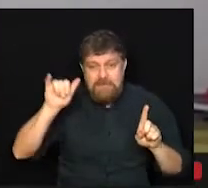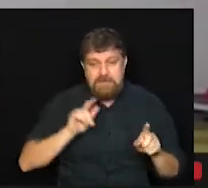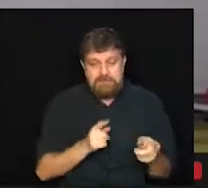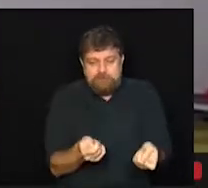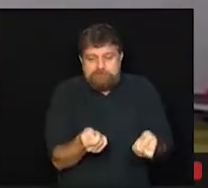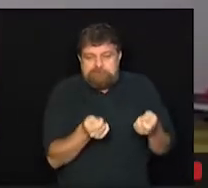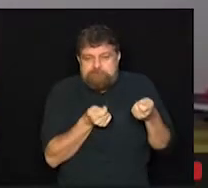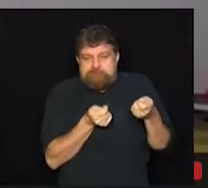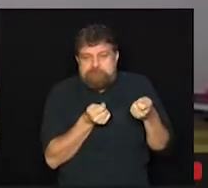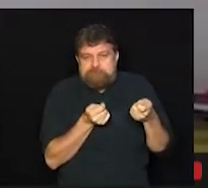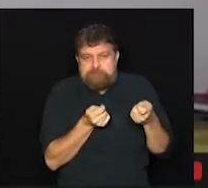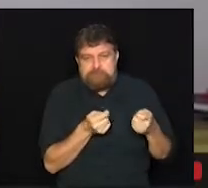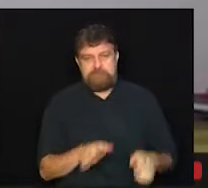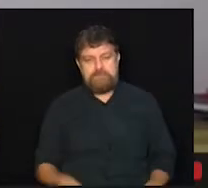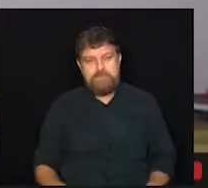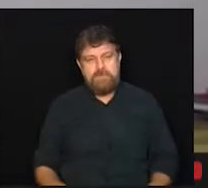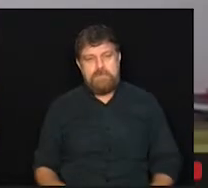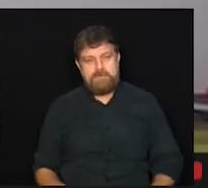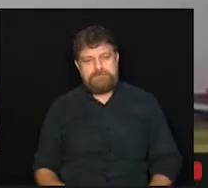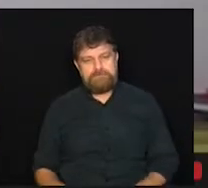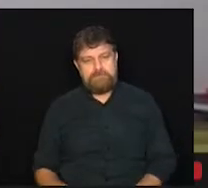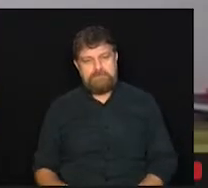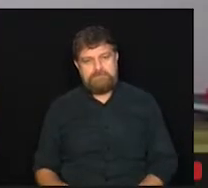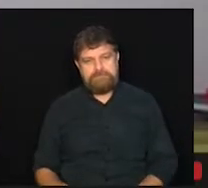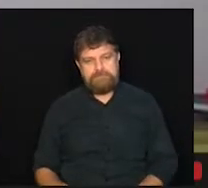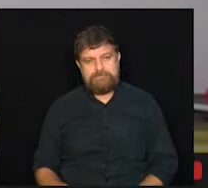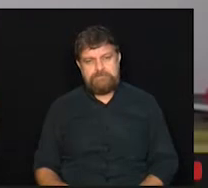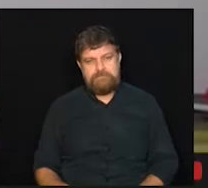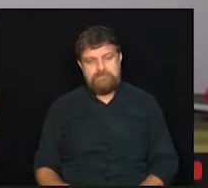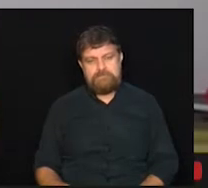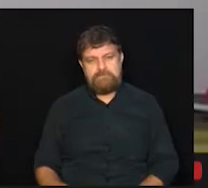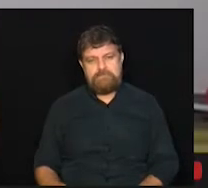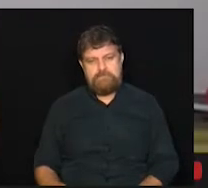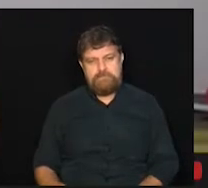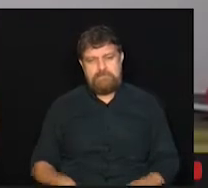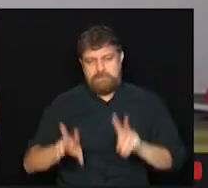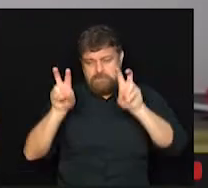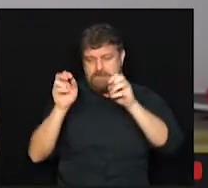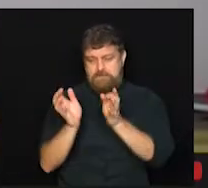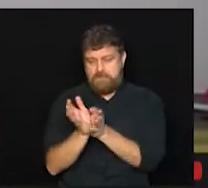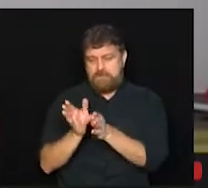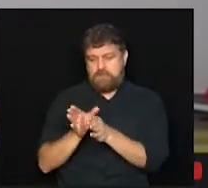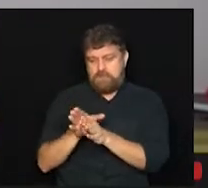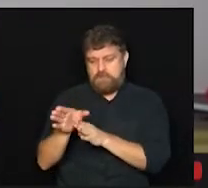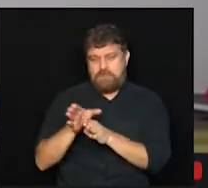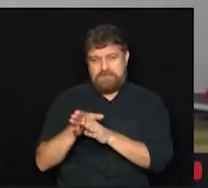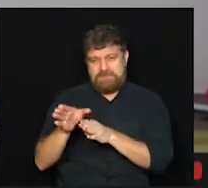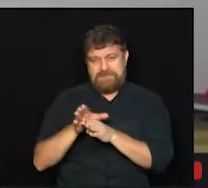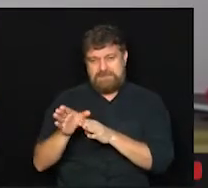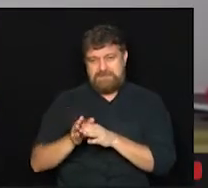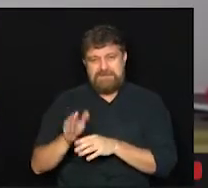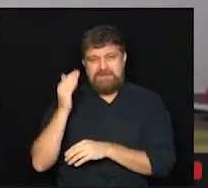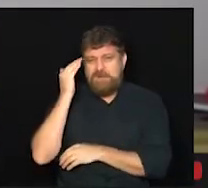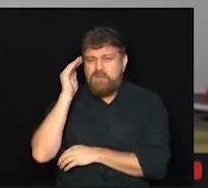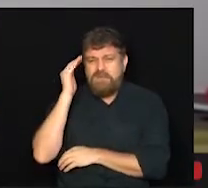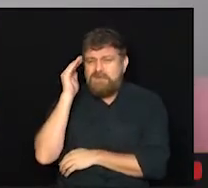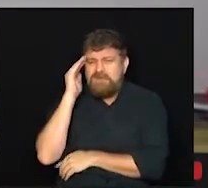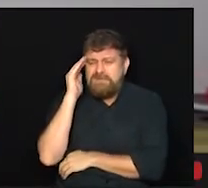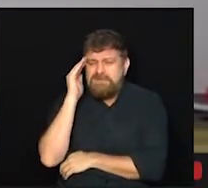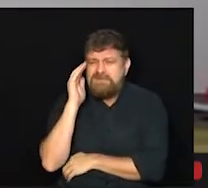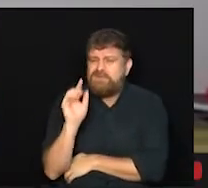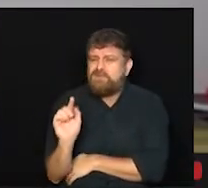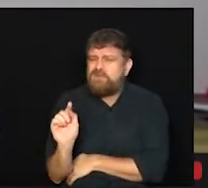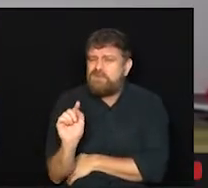ali o vírus, tá certo? Bom, sobre o Conselho, eu não entendi muito bem, parece